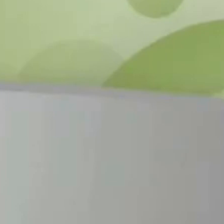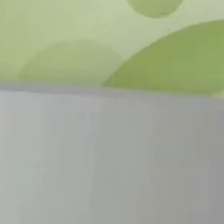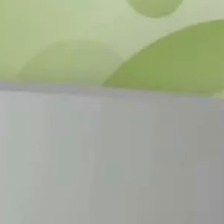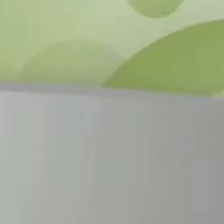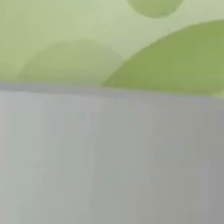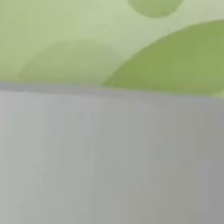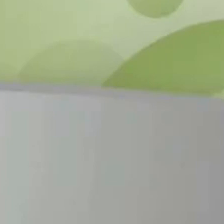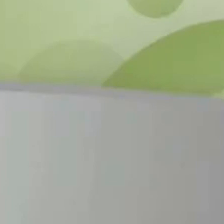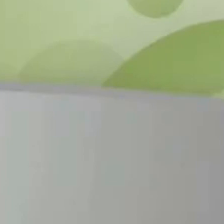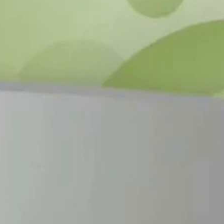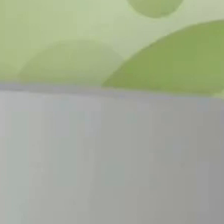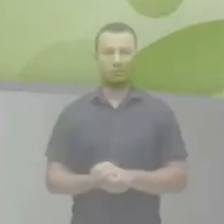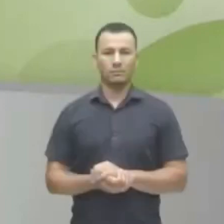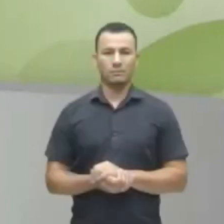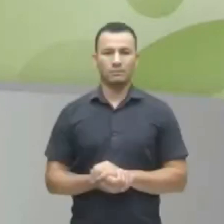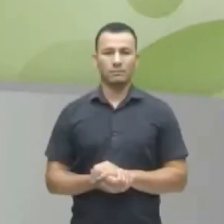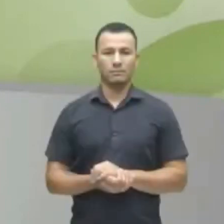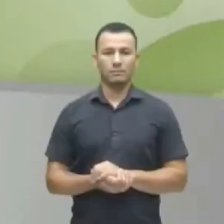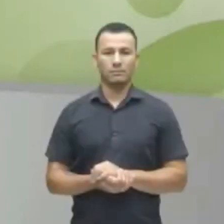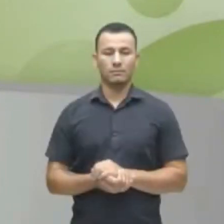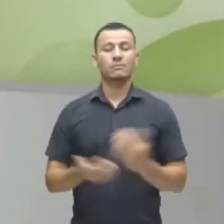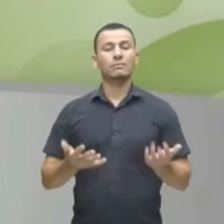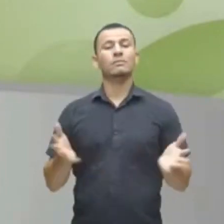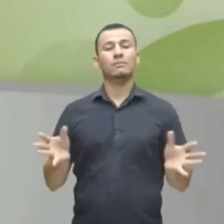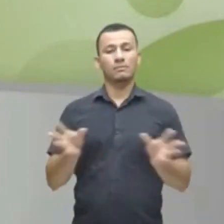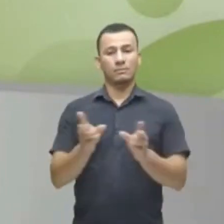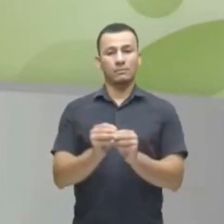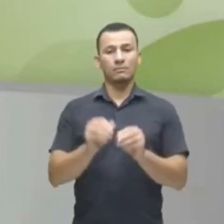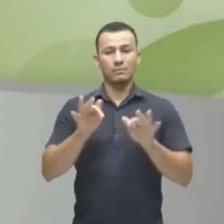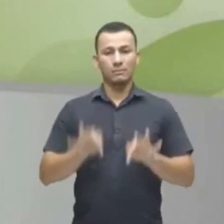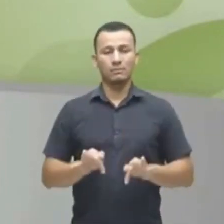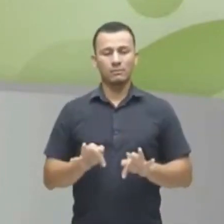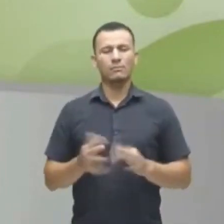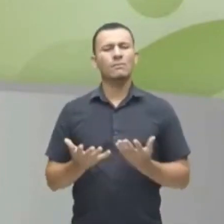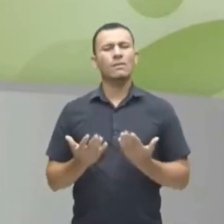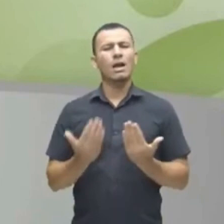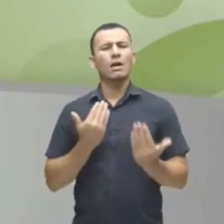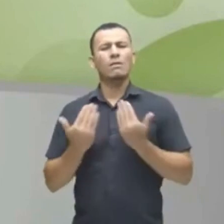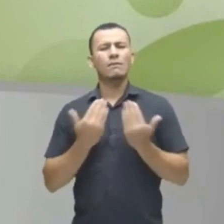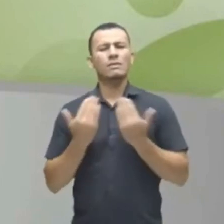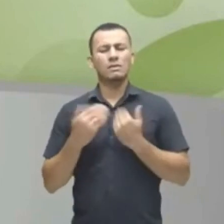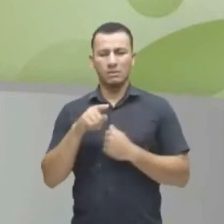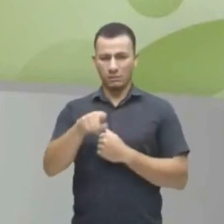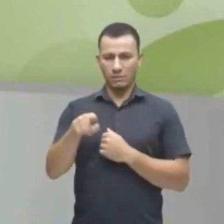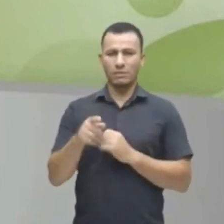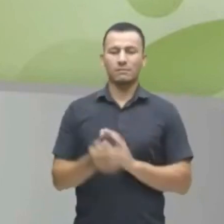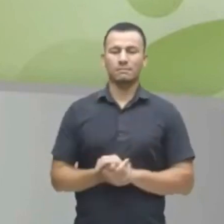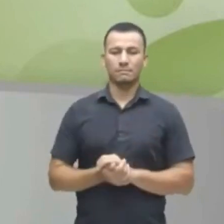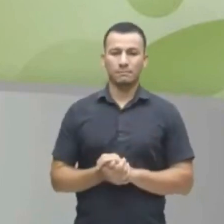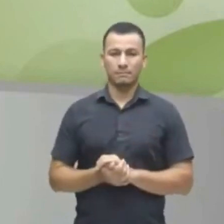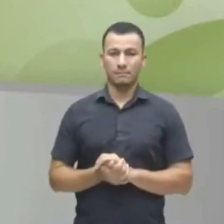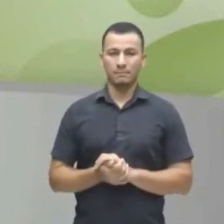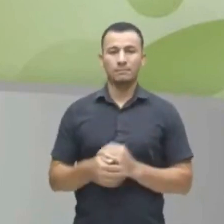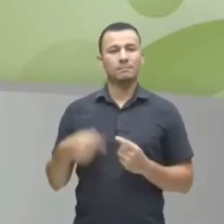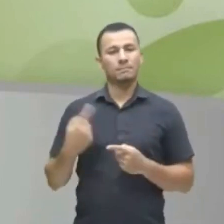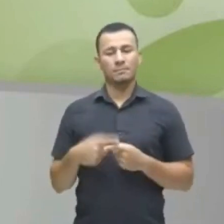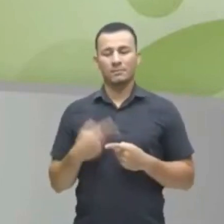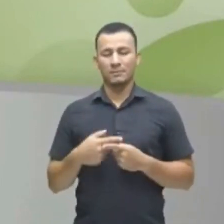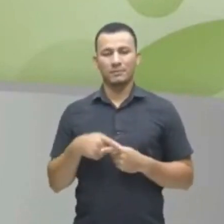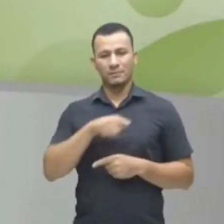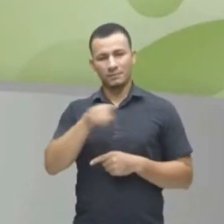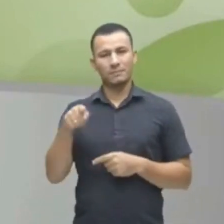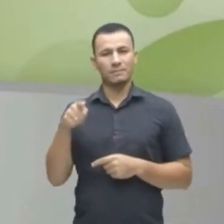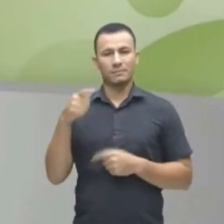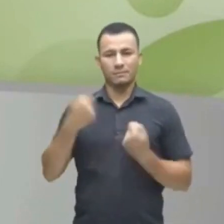Nós vamos para as considerações finais. Eu preciso conversar com vocês, porque vocês precisam entender, né, da importância do